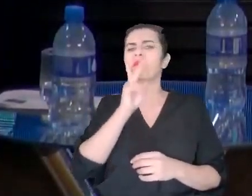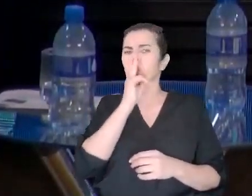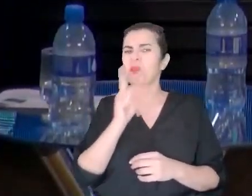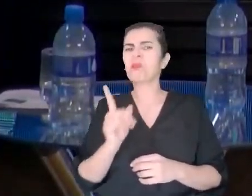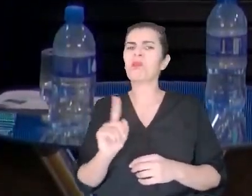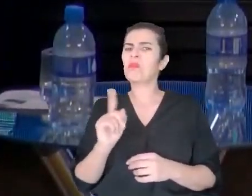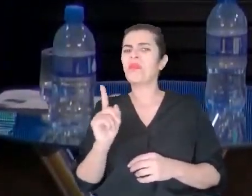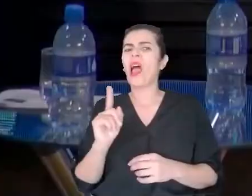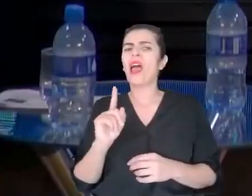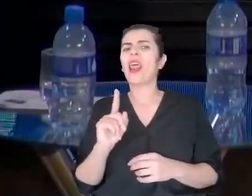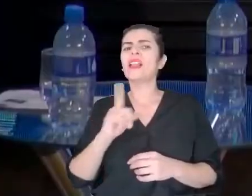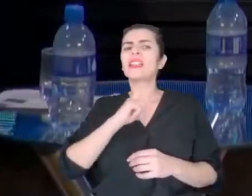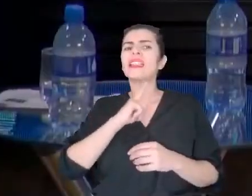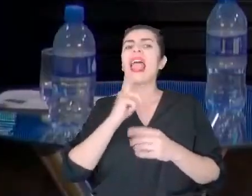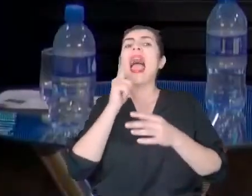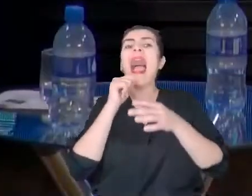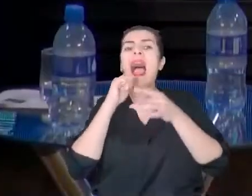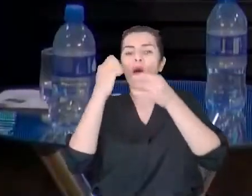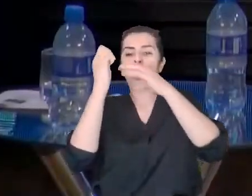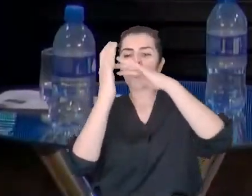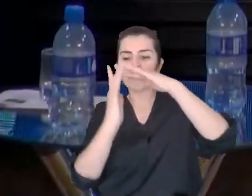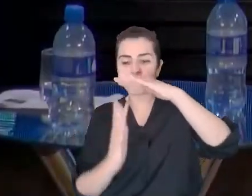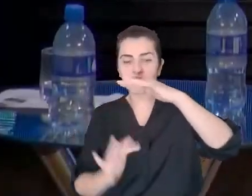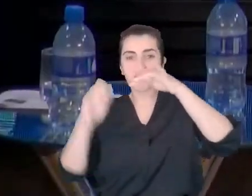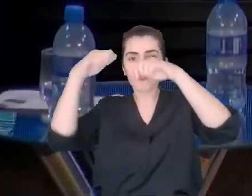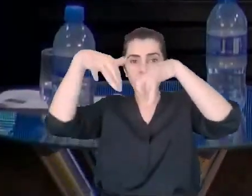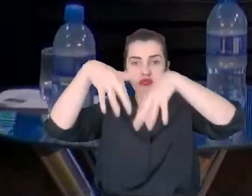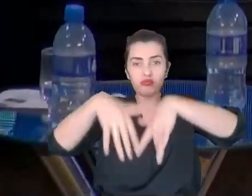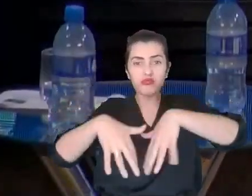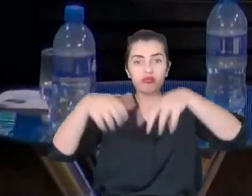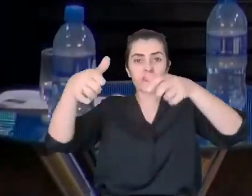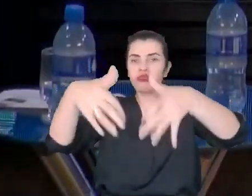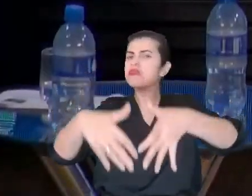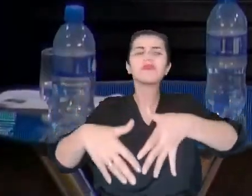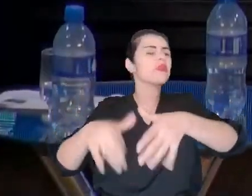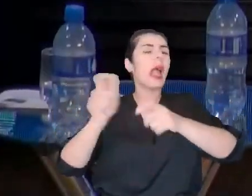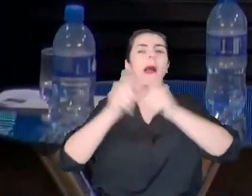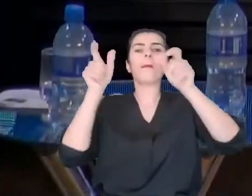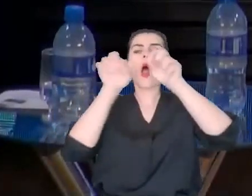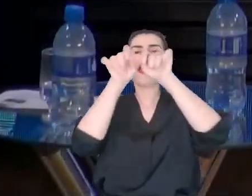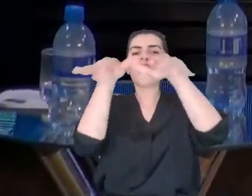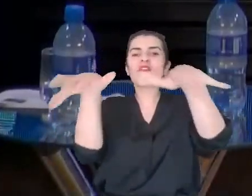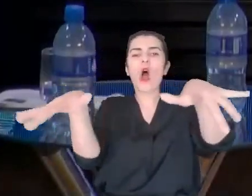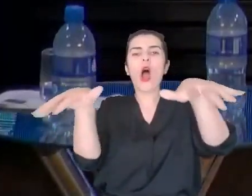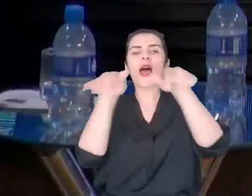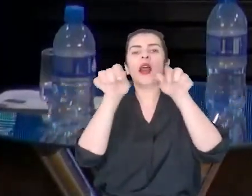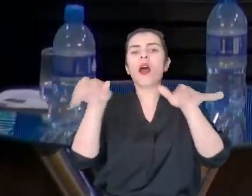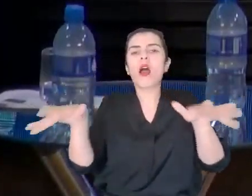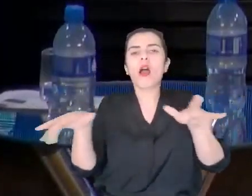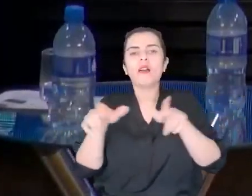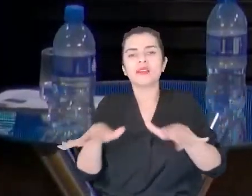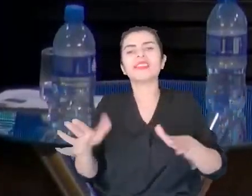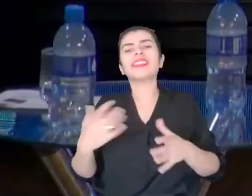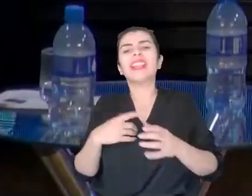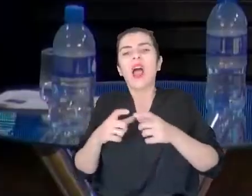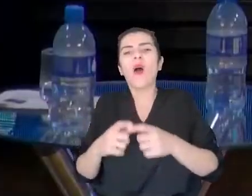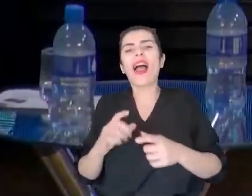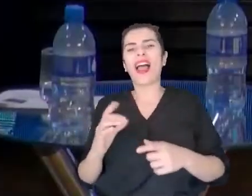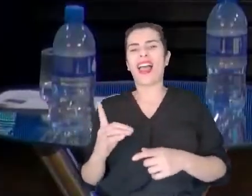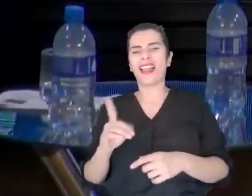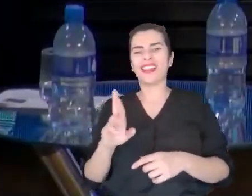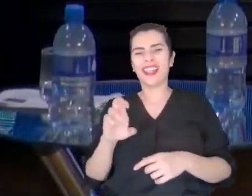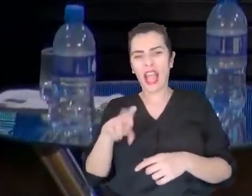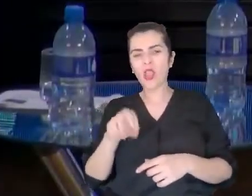uma infiltração significativa que esses drenos sintam, né, essa água chegando até eles.